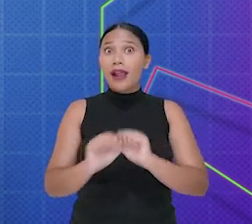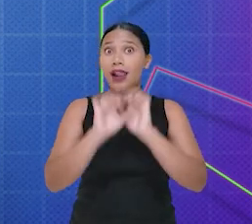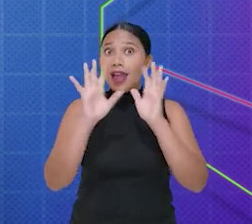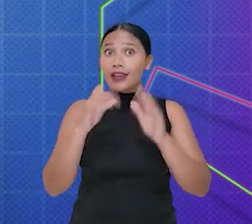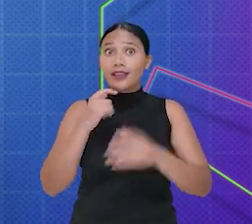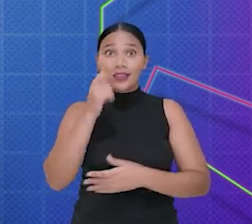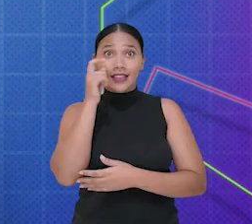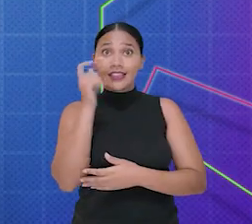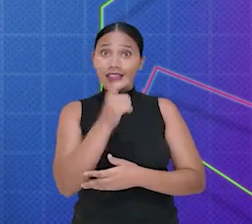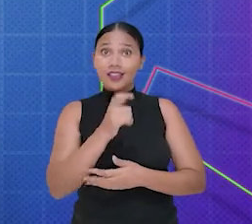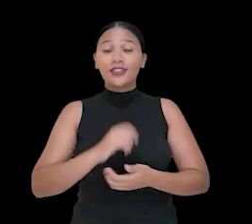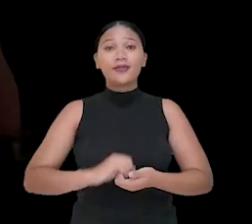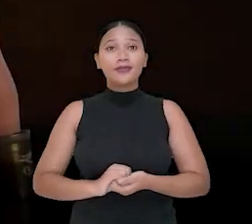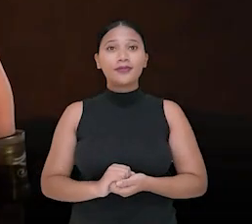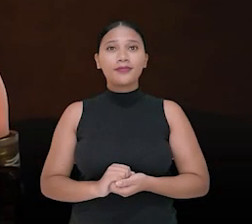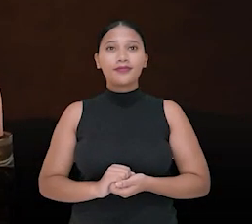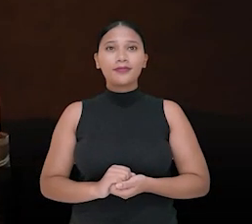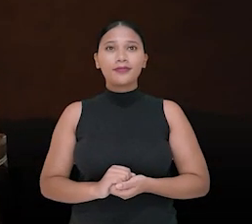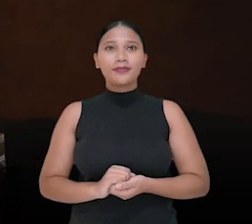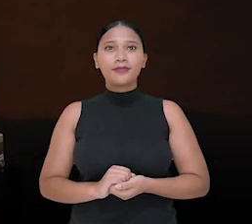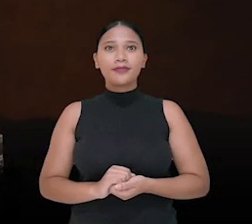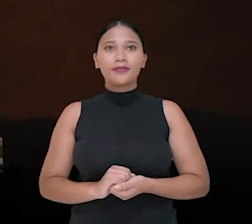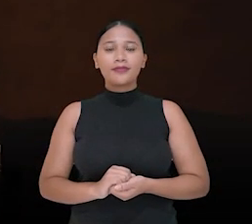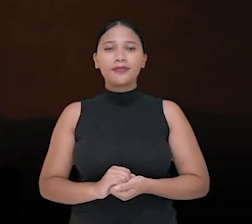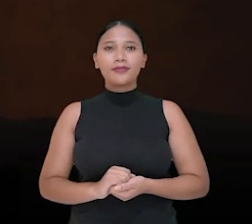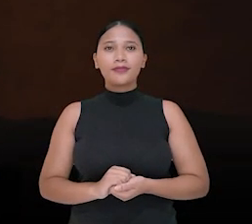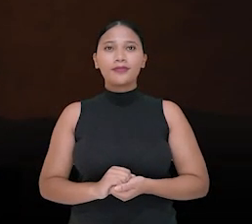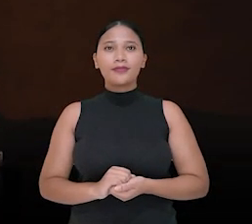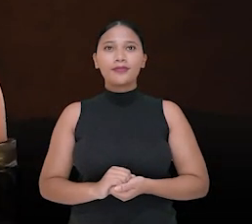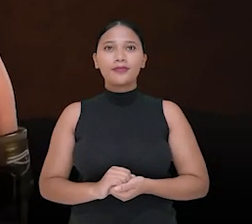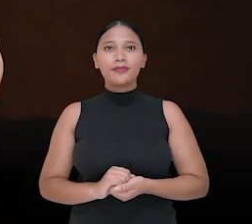forma clara e interessante.